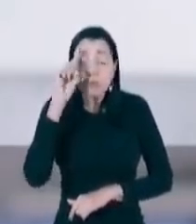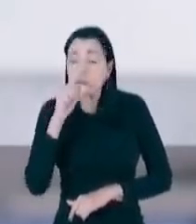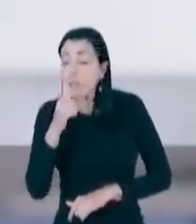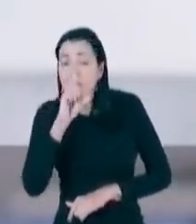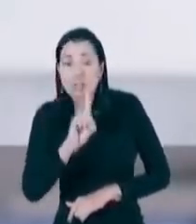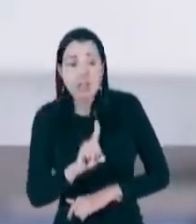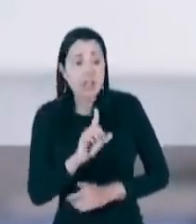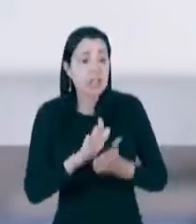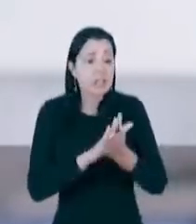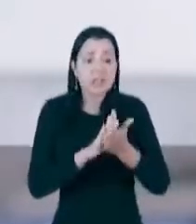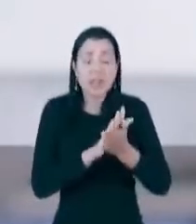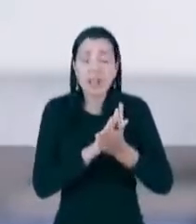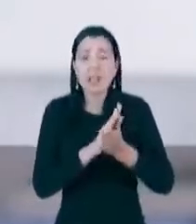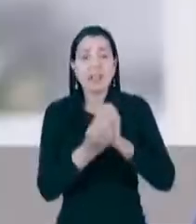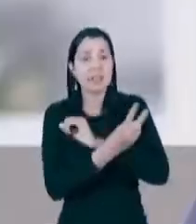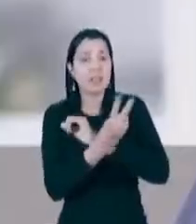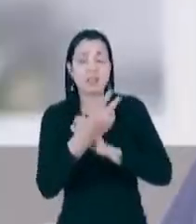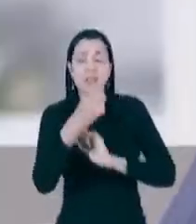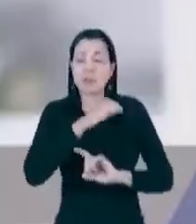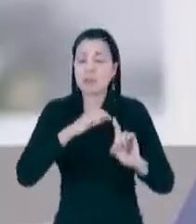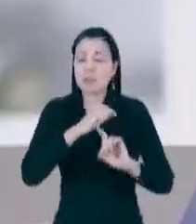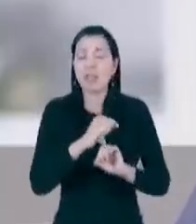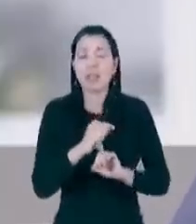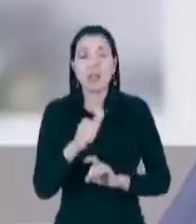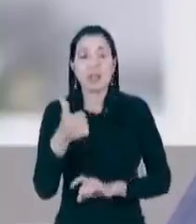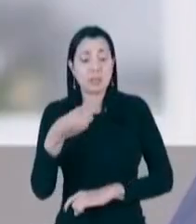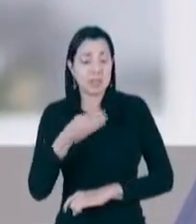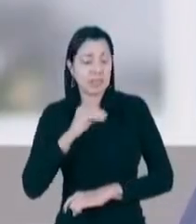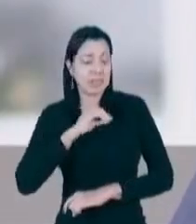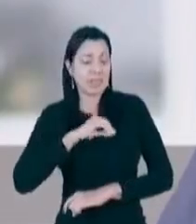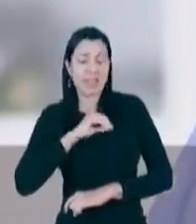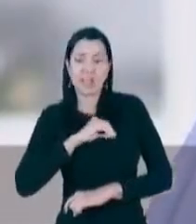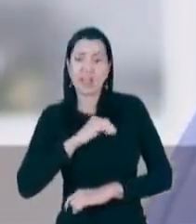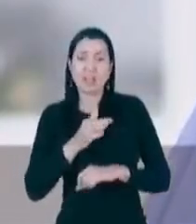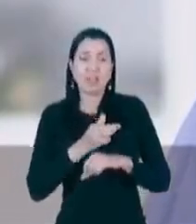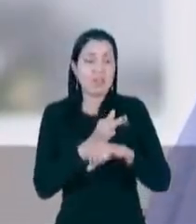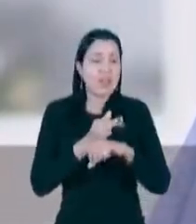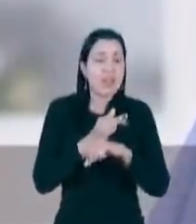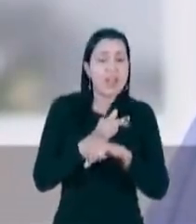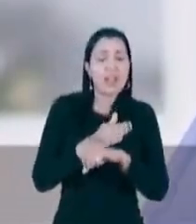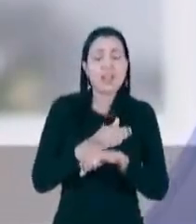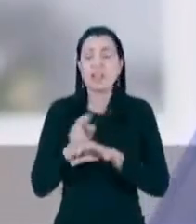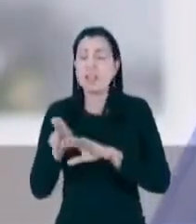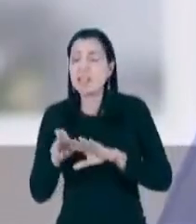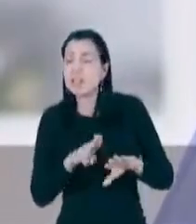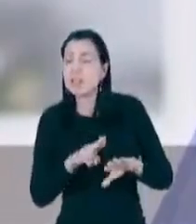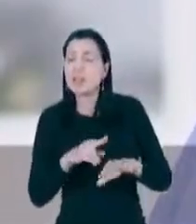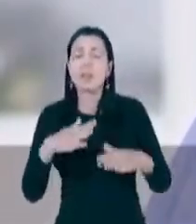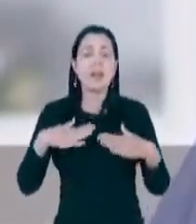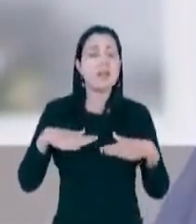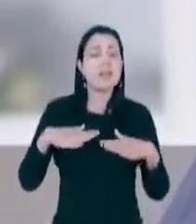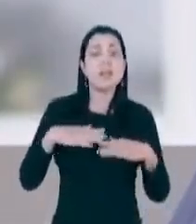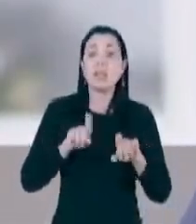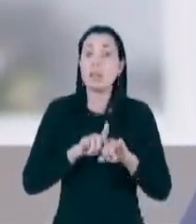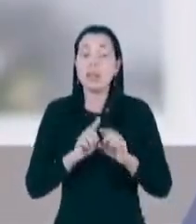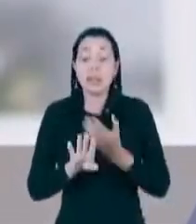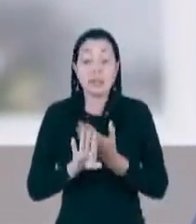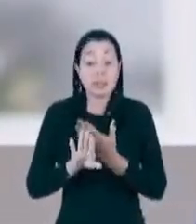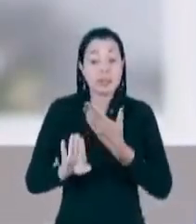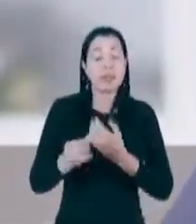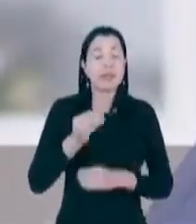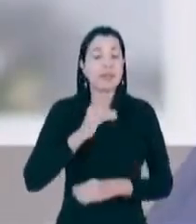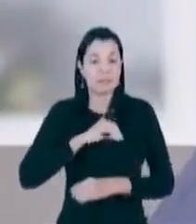direito ou proteção social. Sem 13º, férias, descanso semanal, previdência,